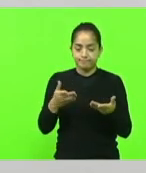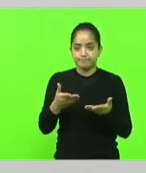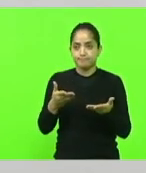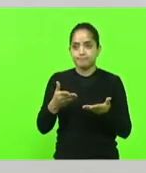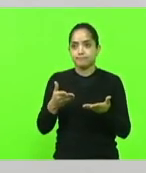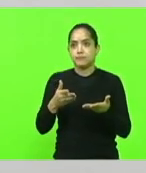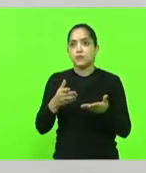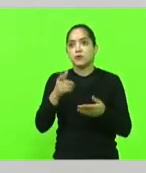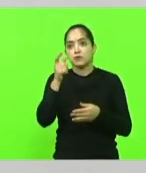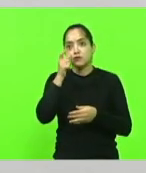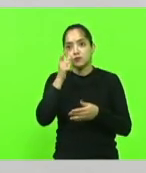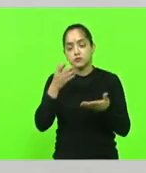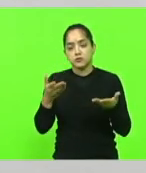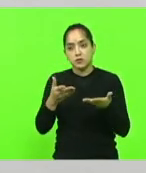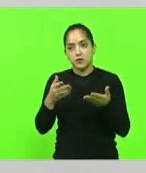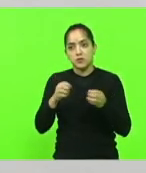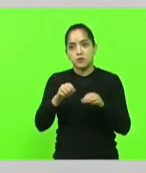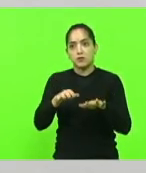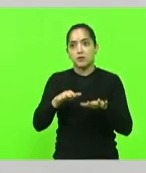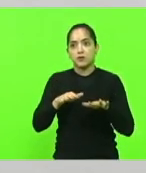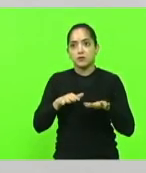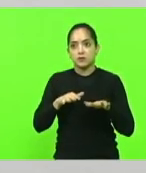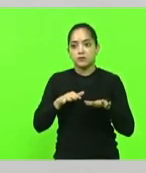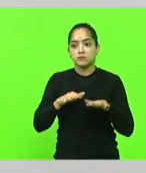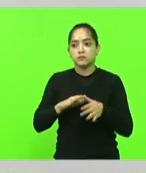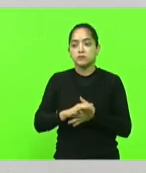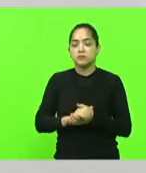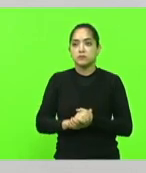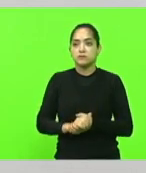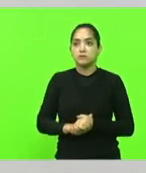nos assistindo e ouvindo.